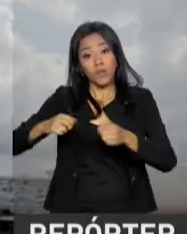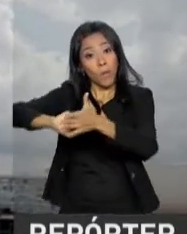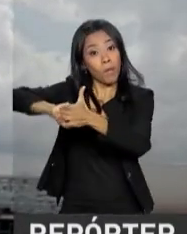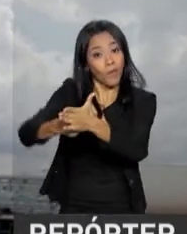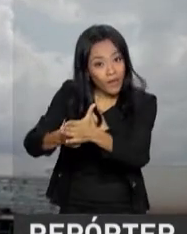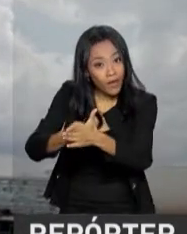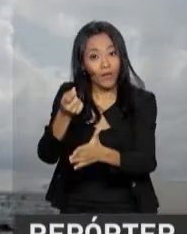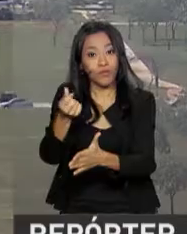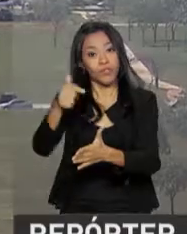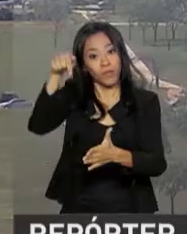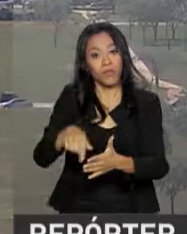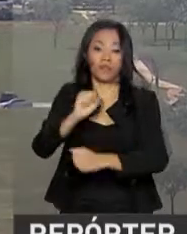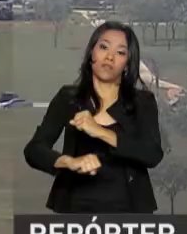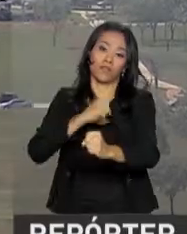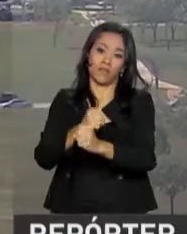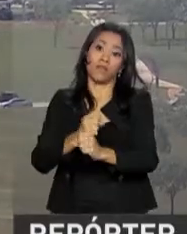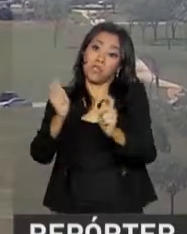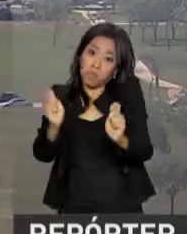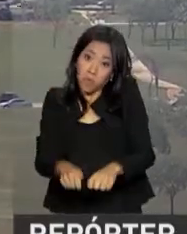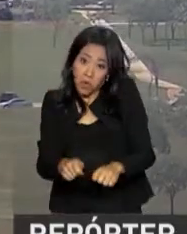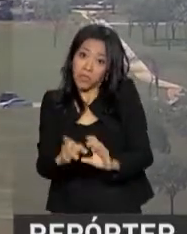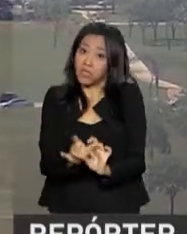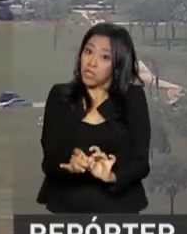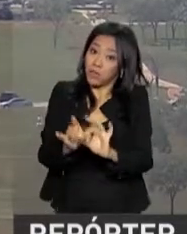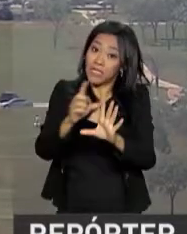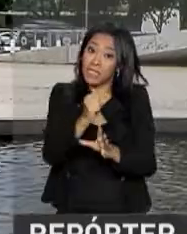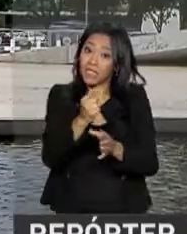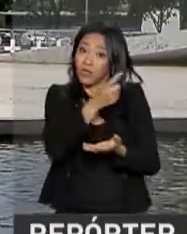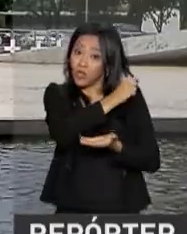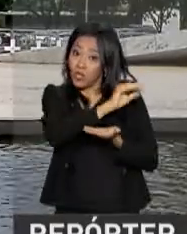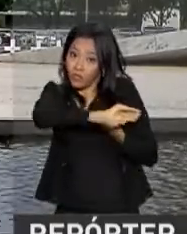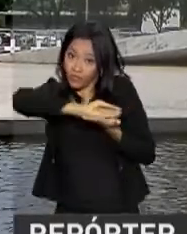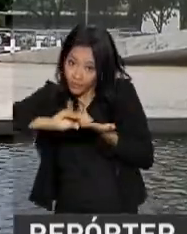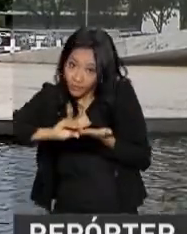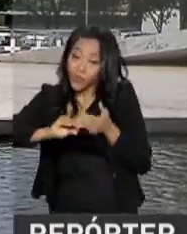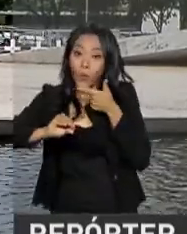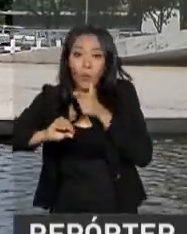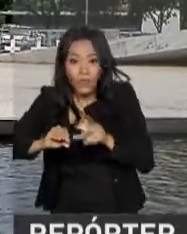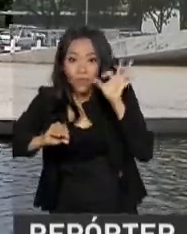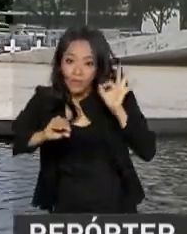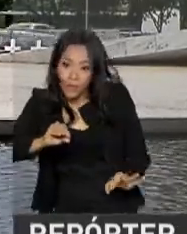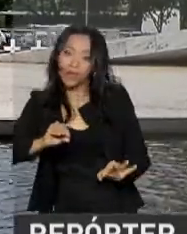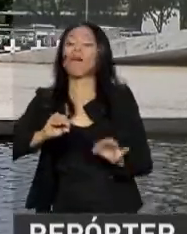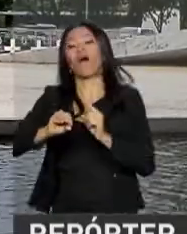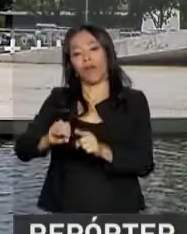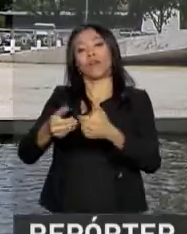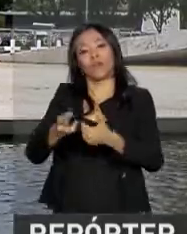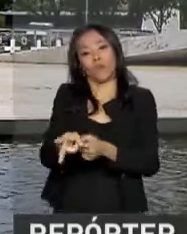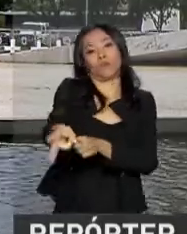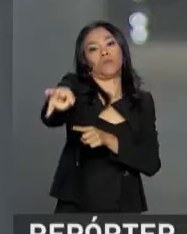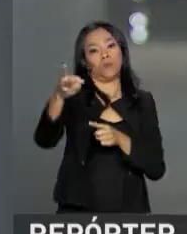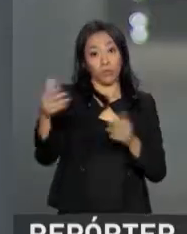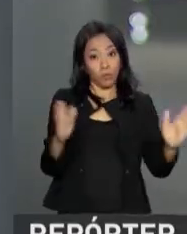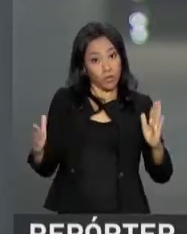previstos para este ano, que podem ser liberados caso a entrada desses recursos se confirme no decorrer de